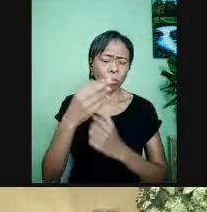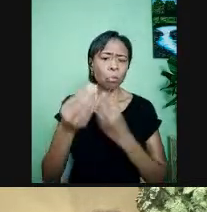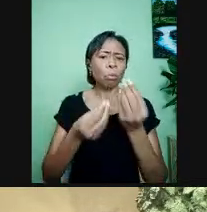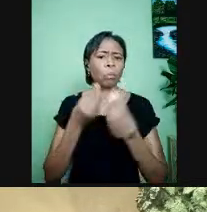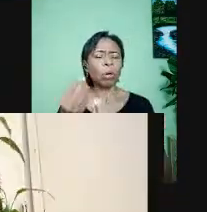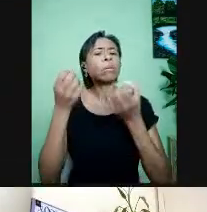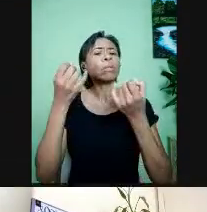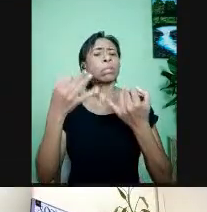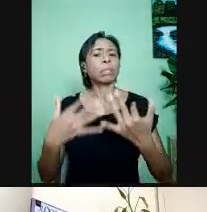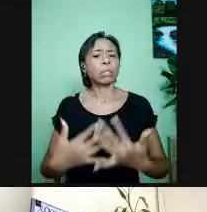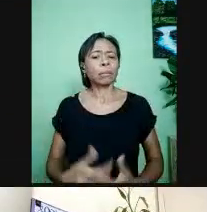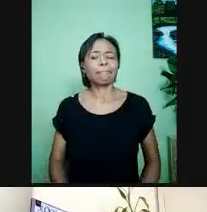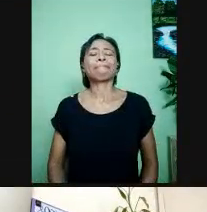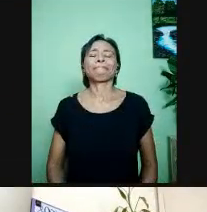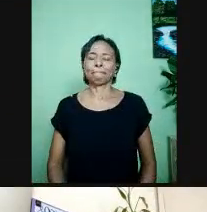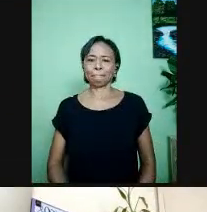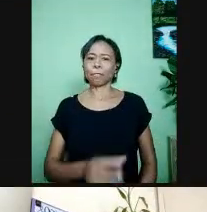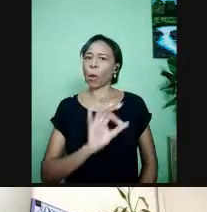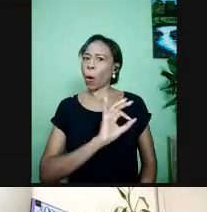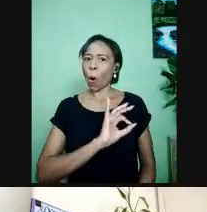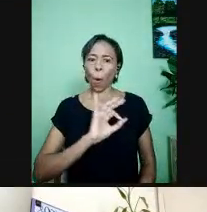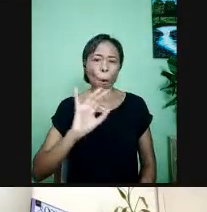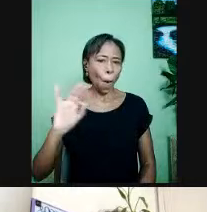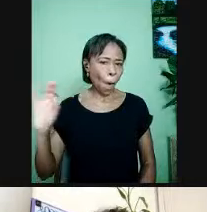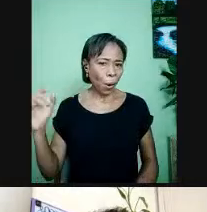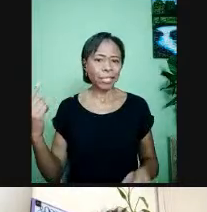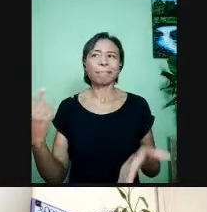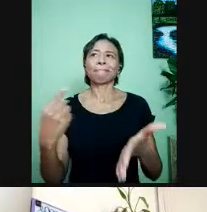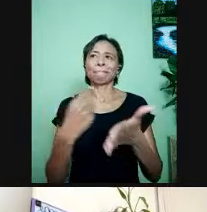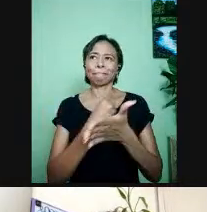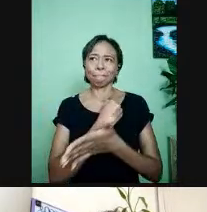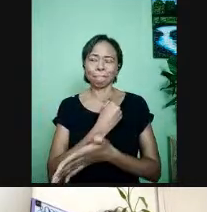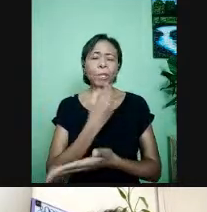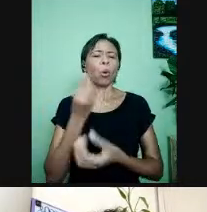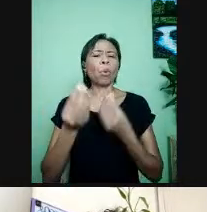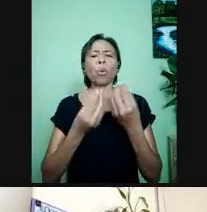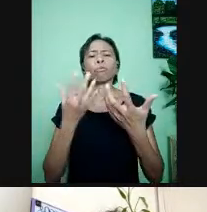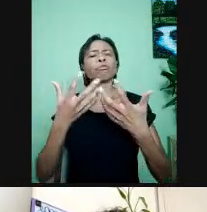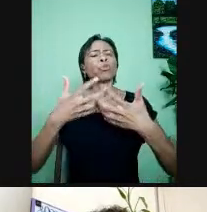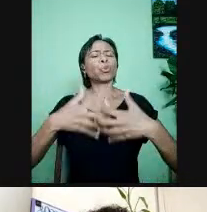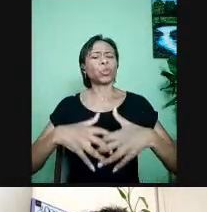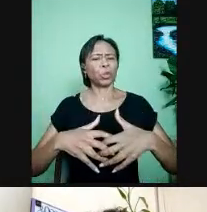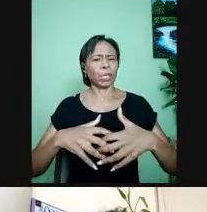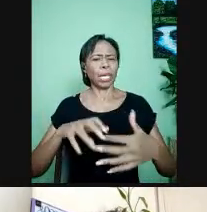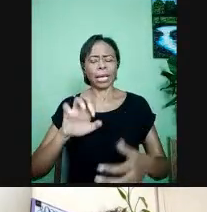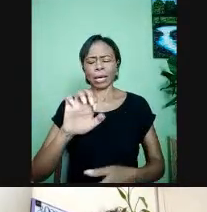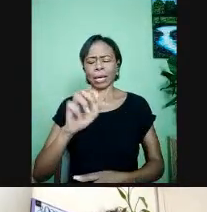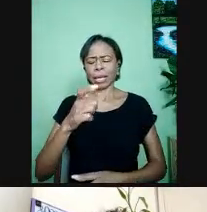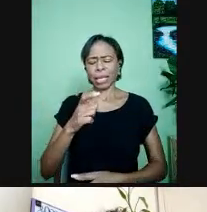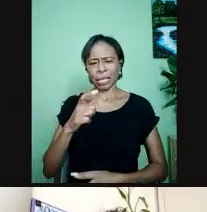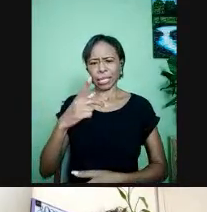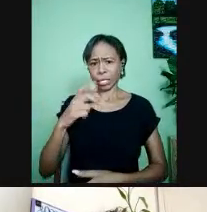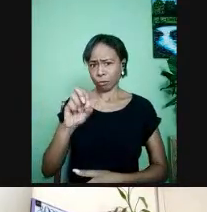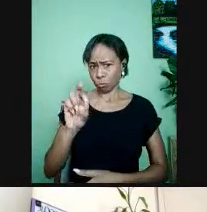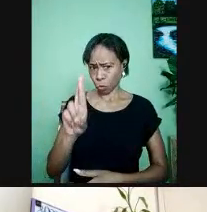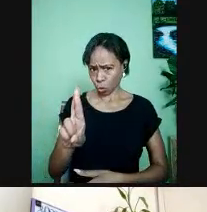gente. Maravilha, excelente pergunta, Marcele. Como funciona a Expo Favela? No mês de abril,